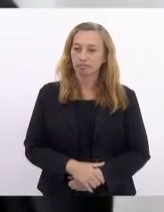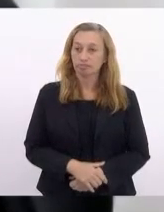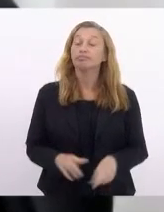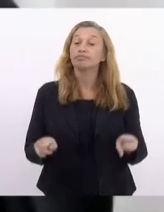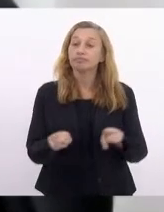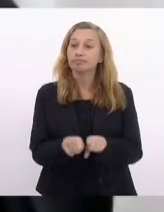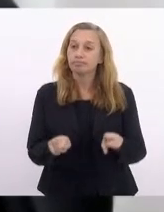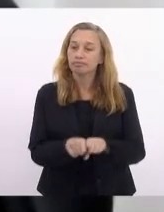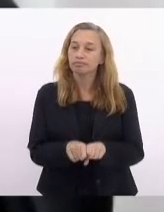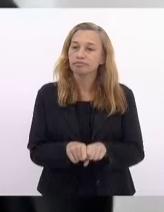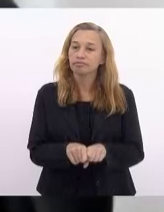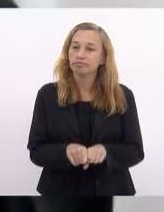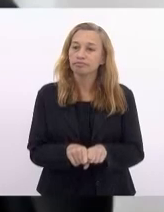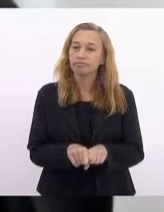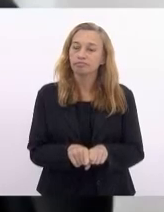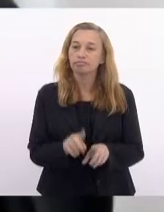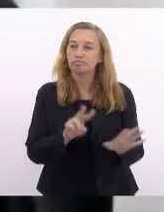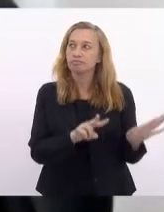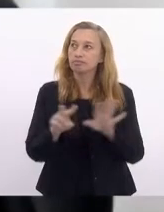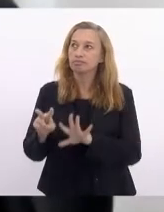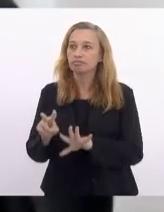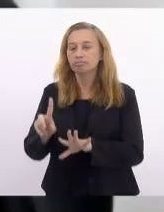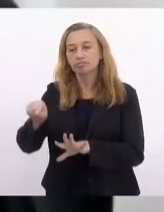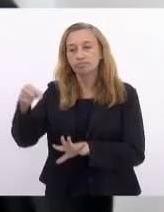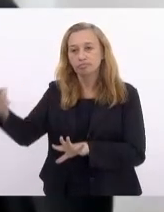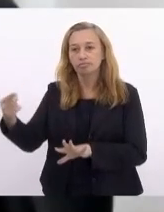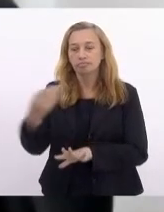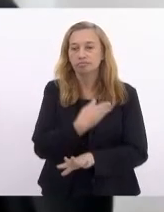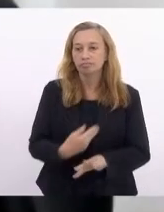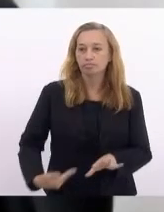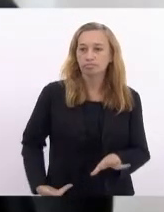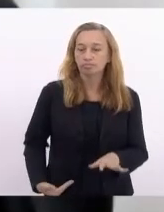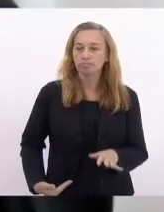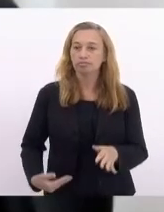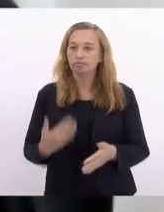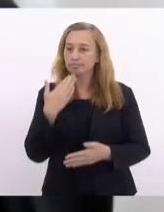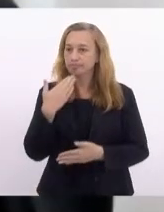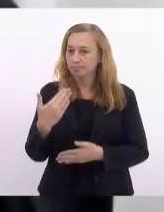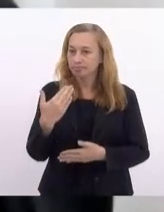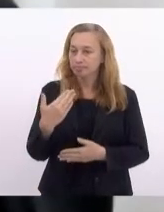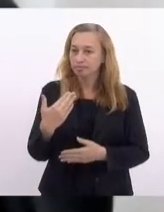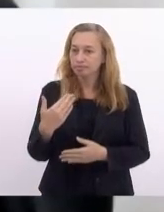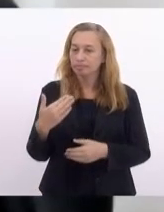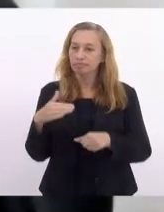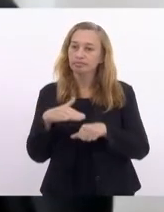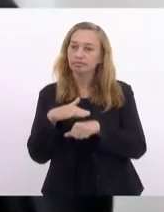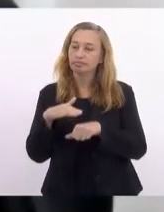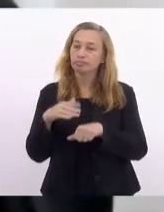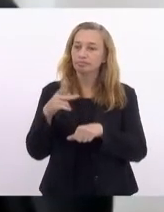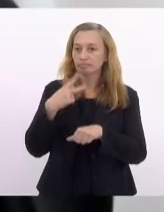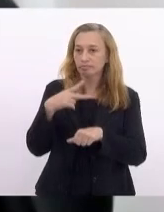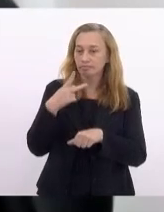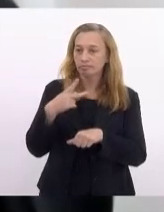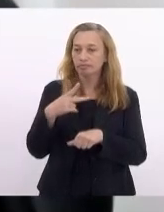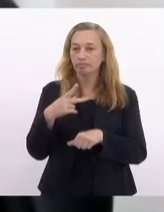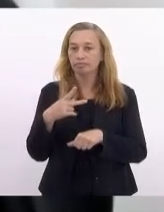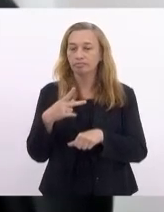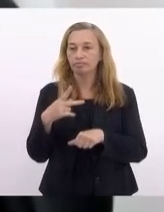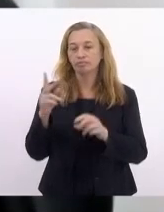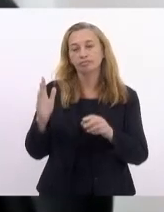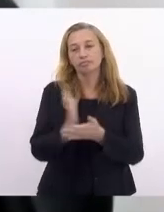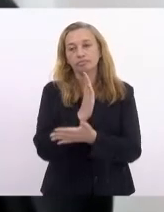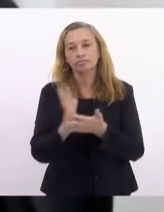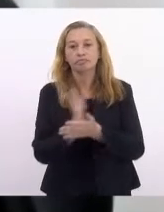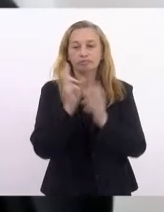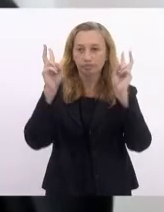Também estarei na semana que vem com o governador, numa agenda que eu pedi para levar umas demandas da nossa população, e